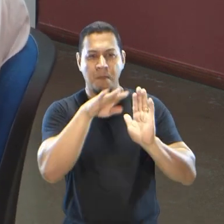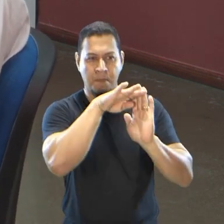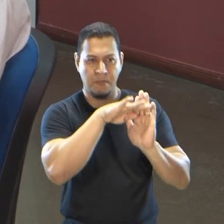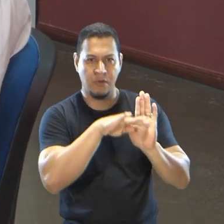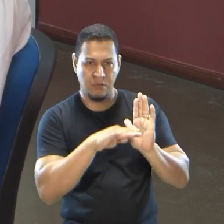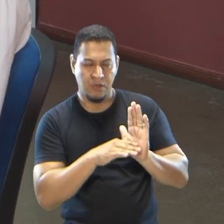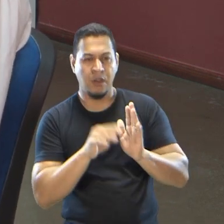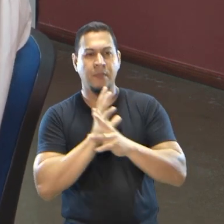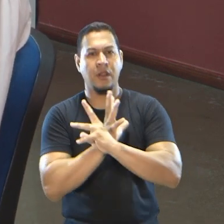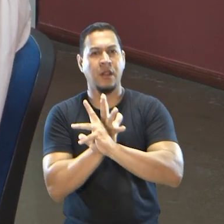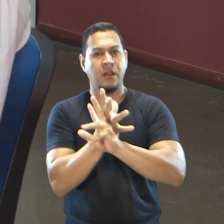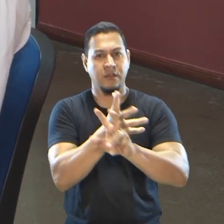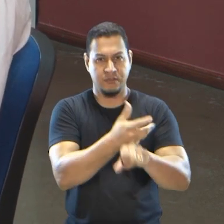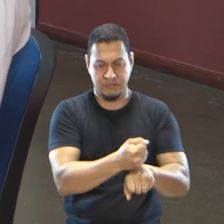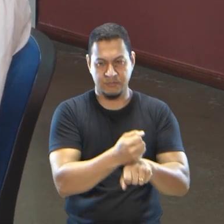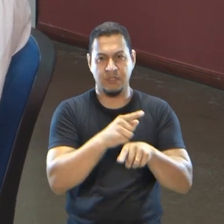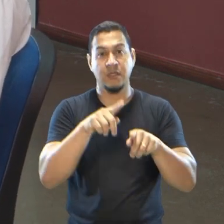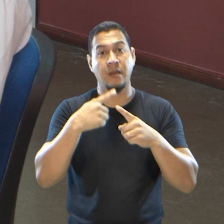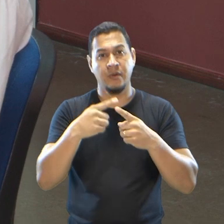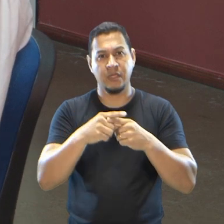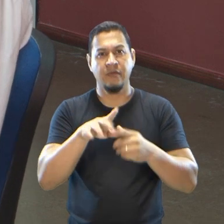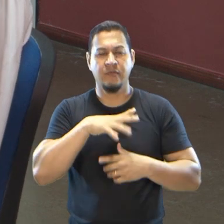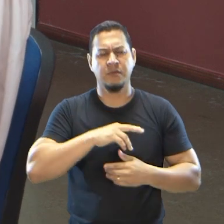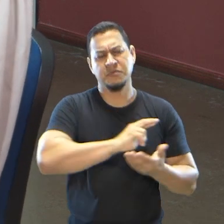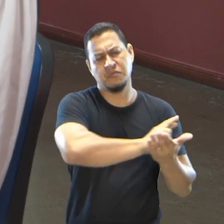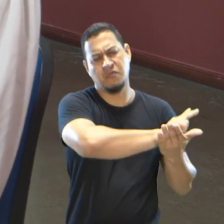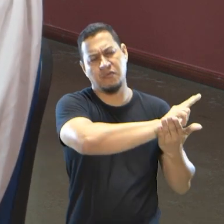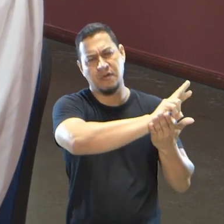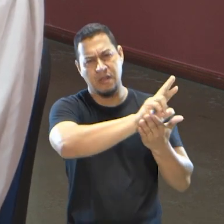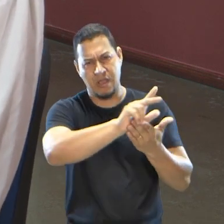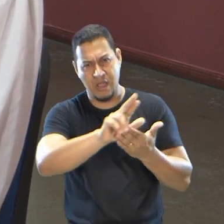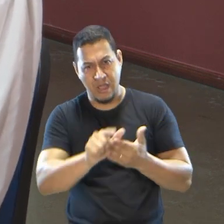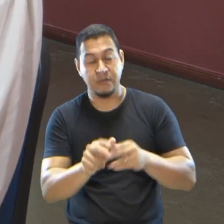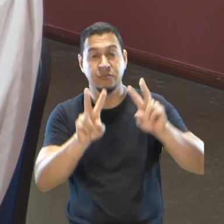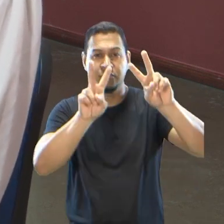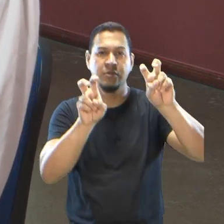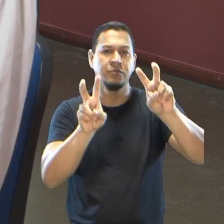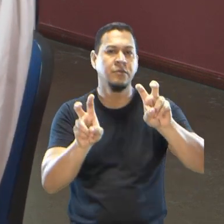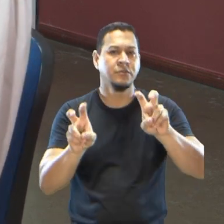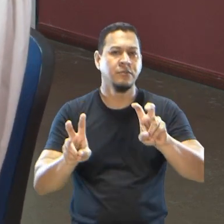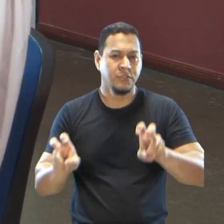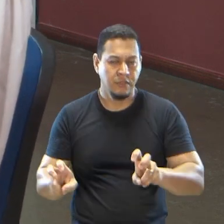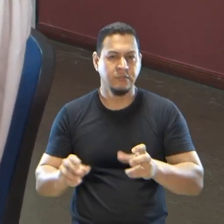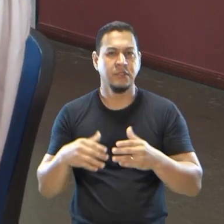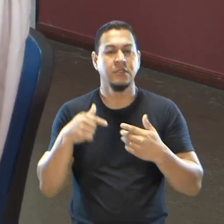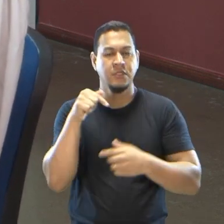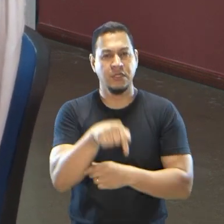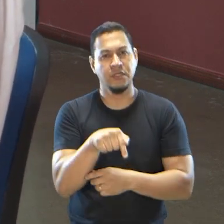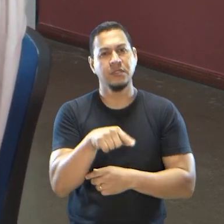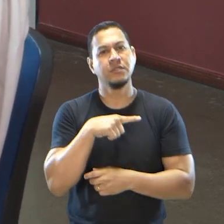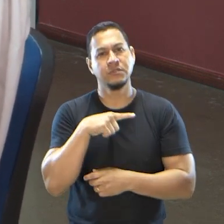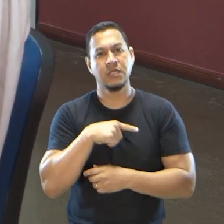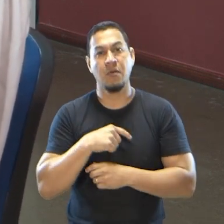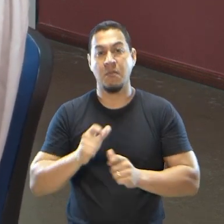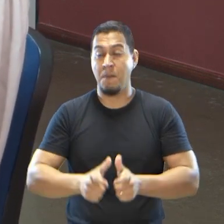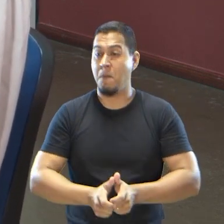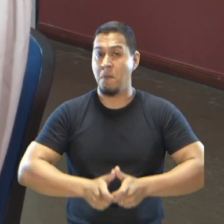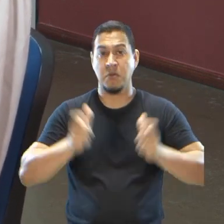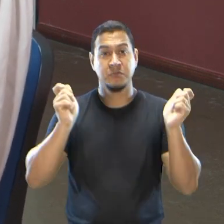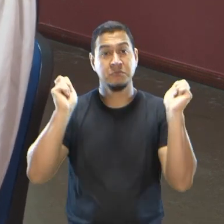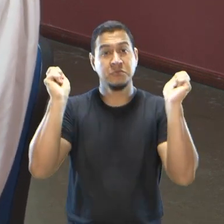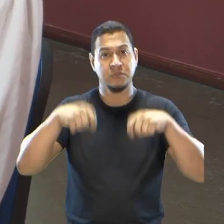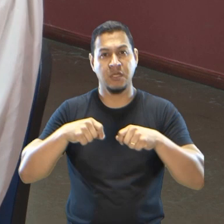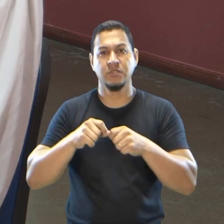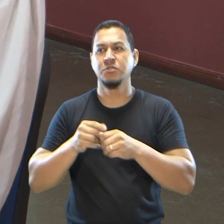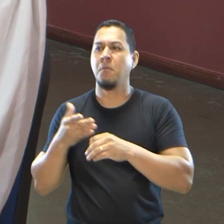interdisciplinar, e a gente vai abordar desde saúde até ciências biológicas, isso envolve uma ampla